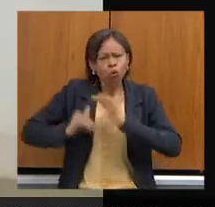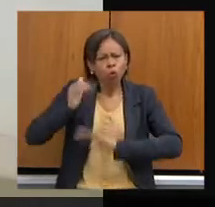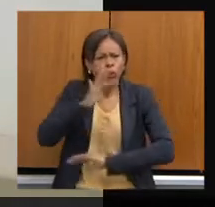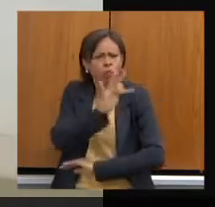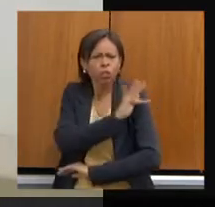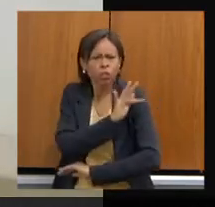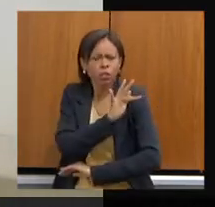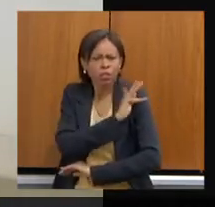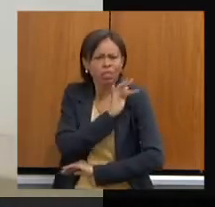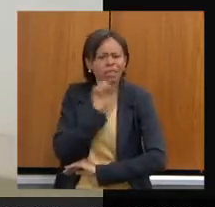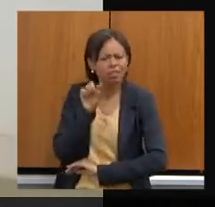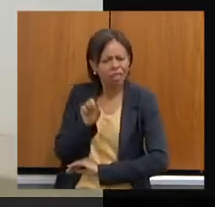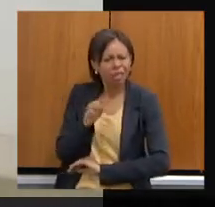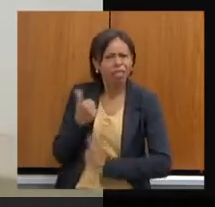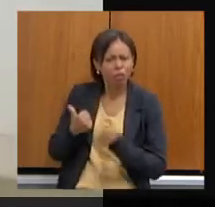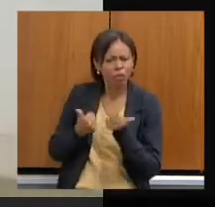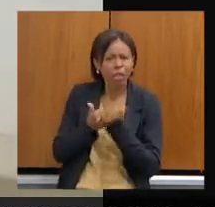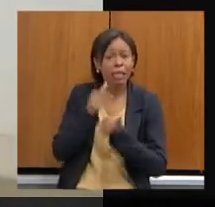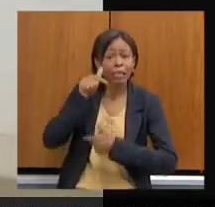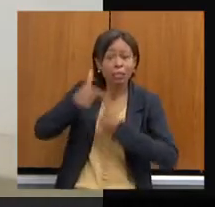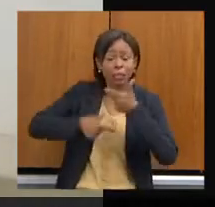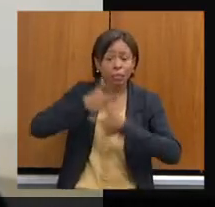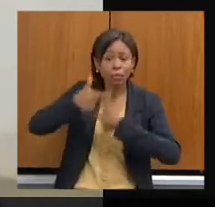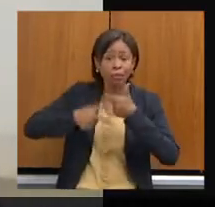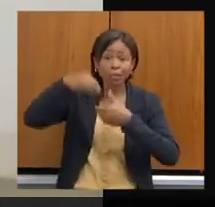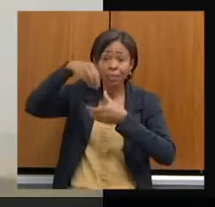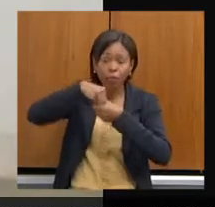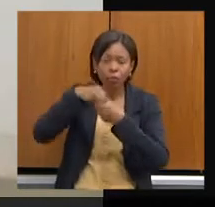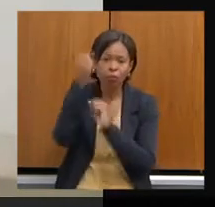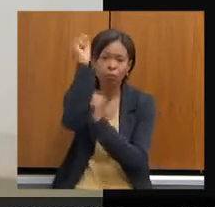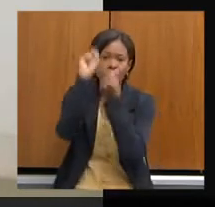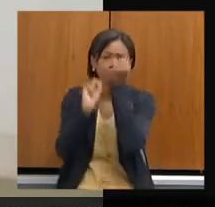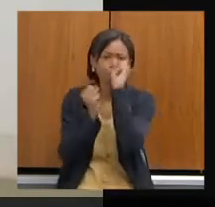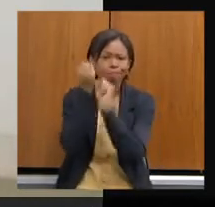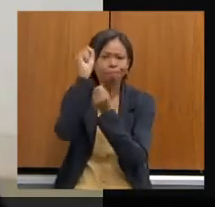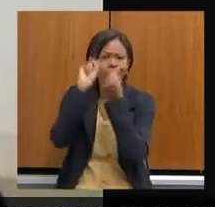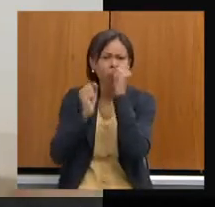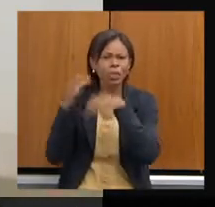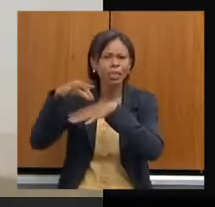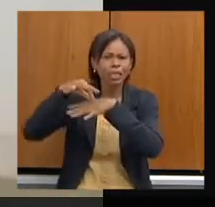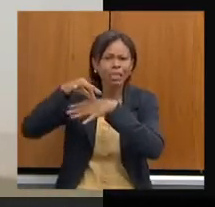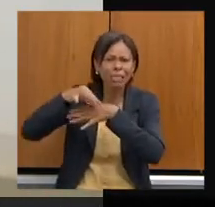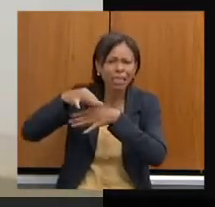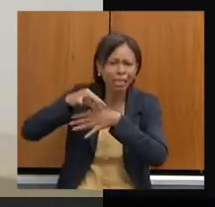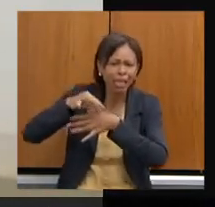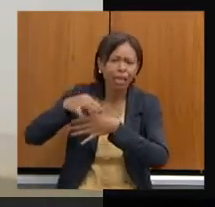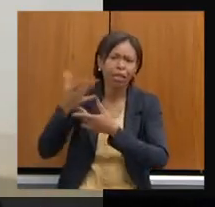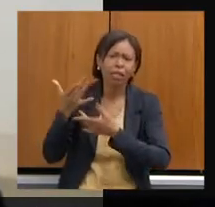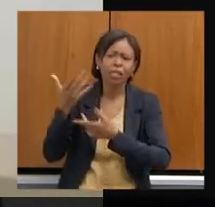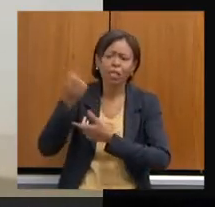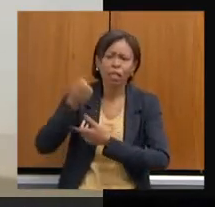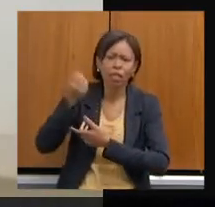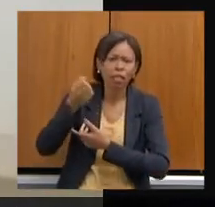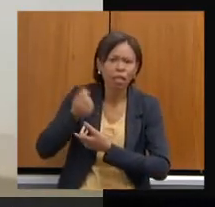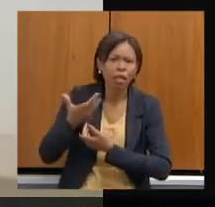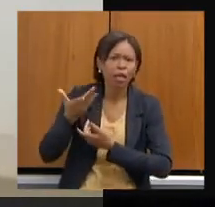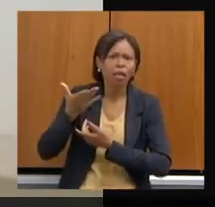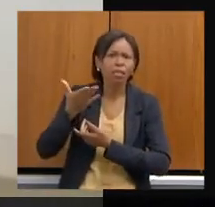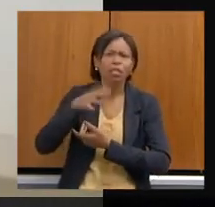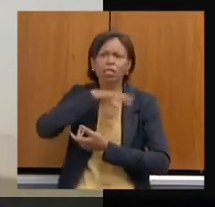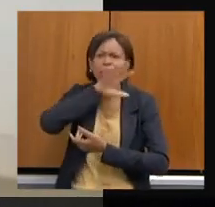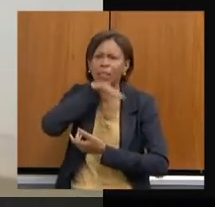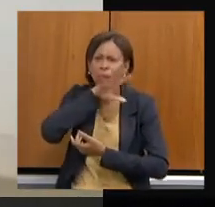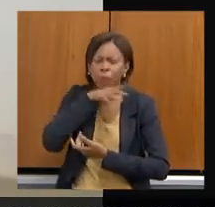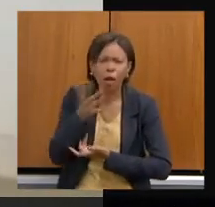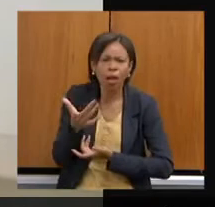auxiliares que trabalham dentro de indústrias frigoríficas de laticínios de abatedores de